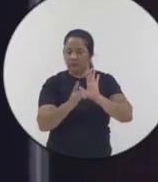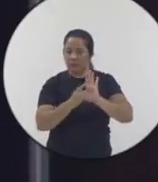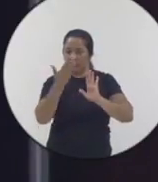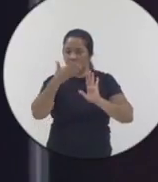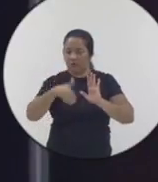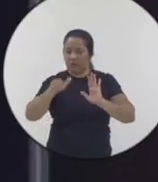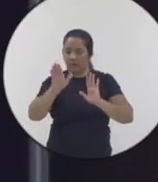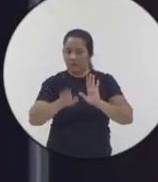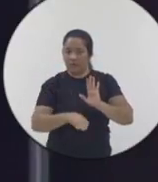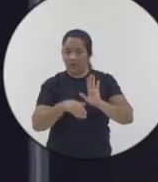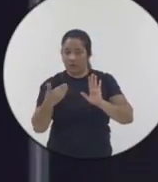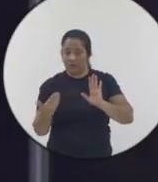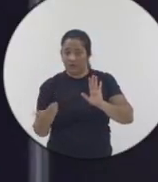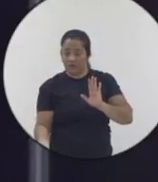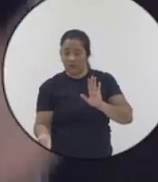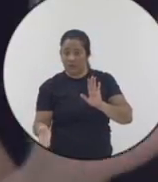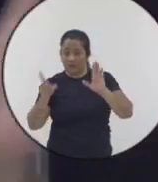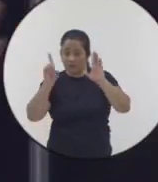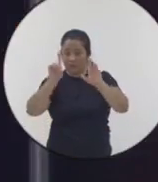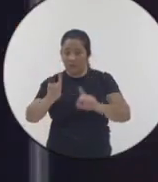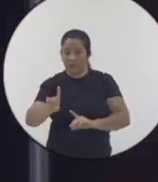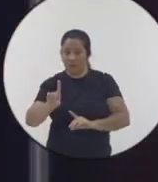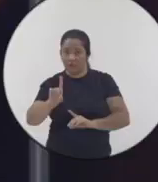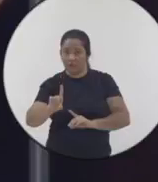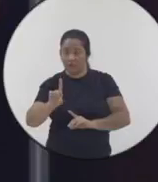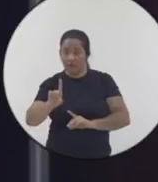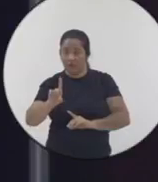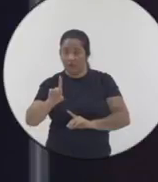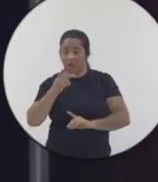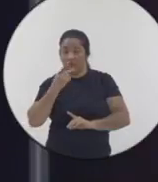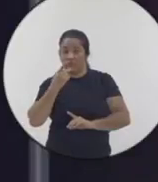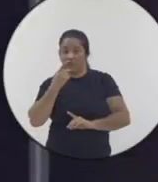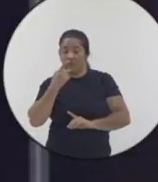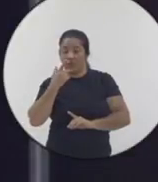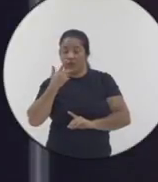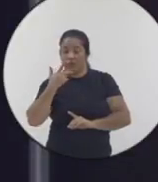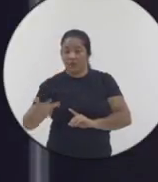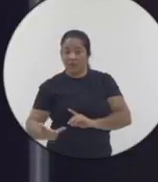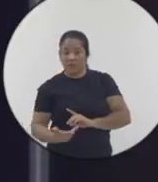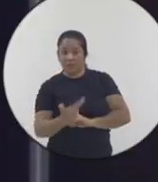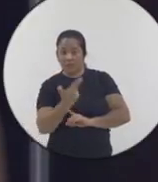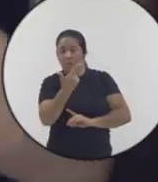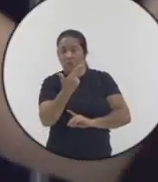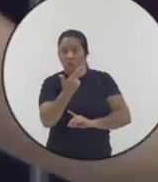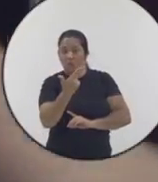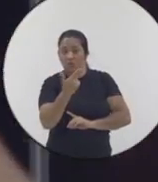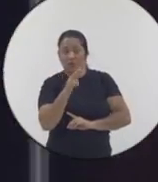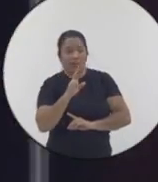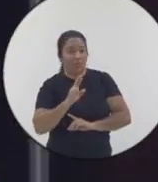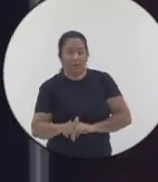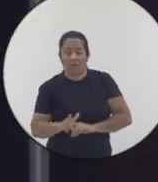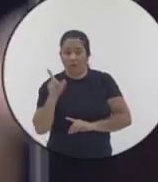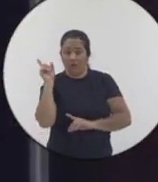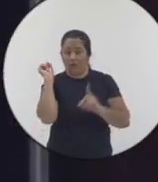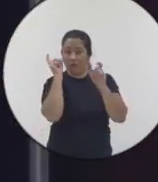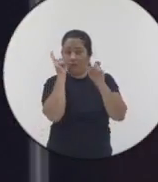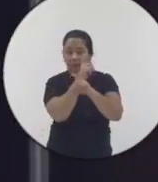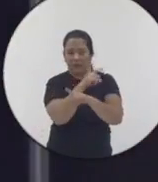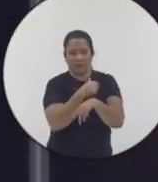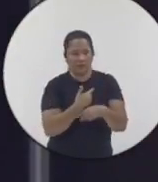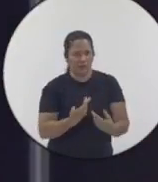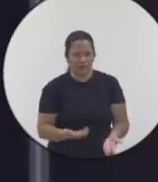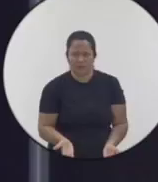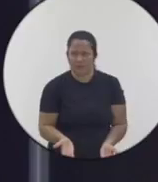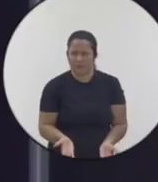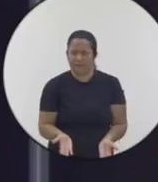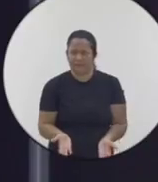transexualizador, colocando ele não necessário mais como uma cirurgia de alta complexidade, tirando ele da cena RAC, que é a Central Nacional de Cirurgia da Complexidade. Isso está